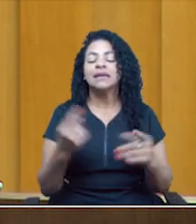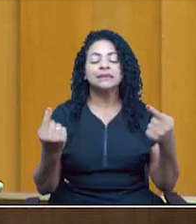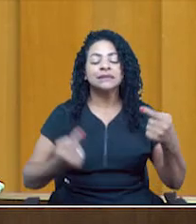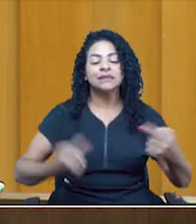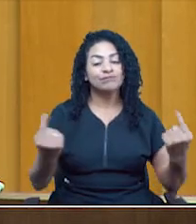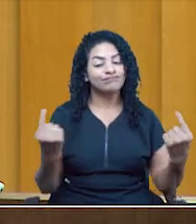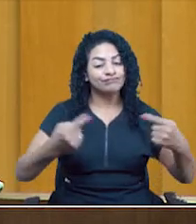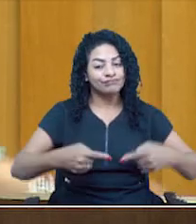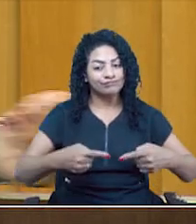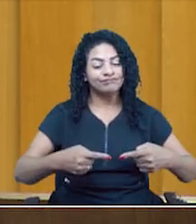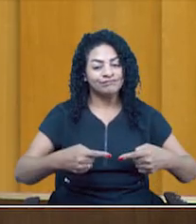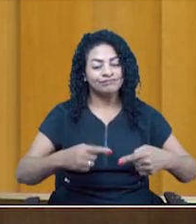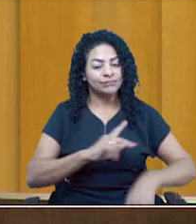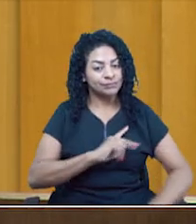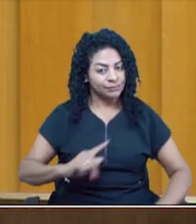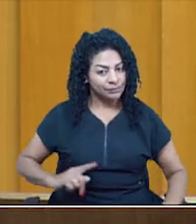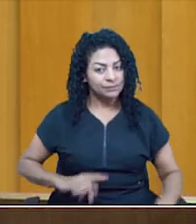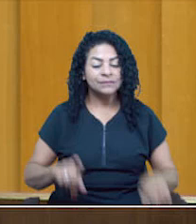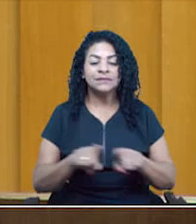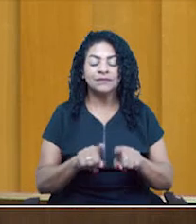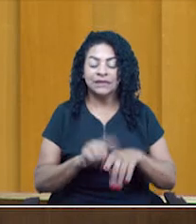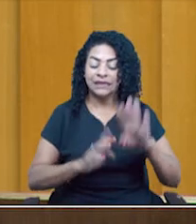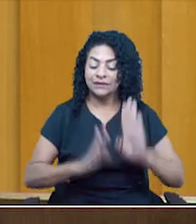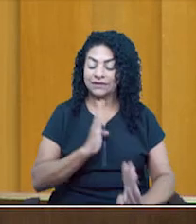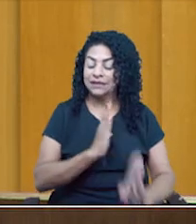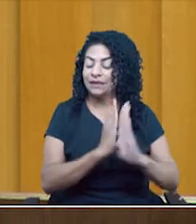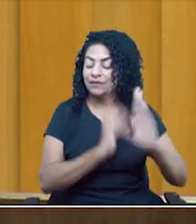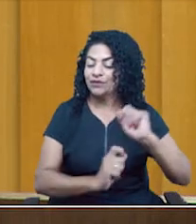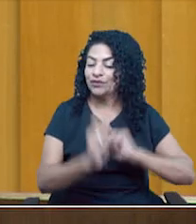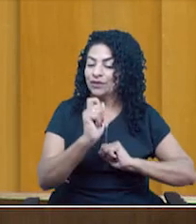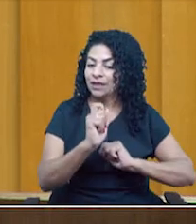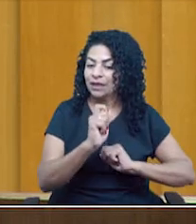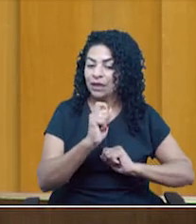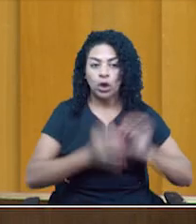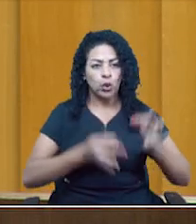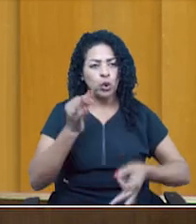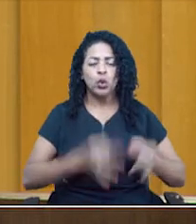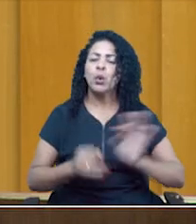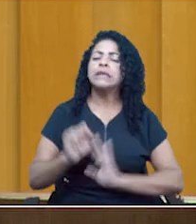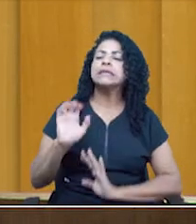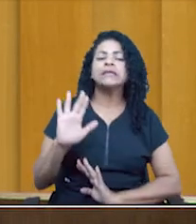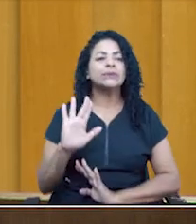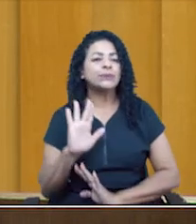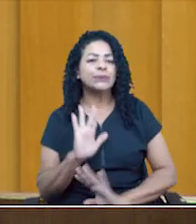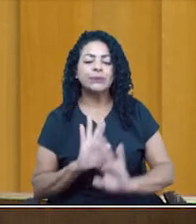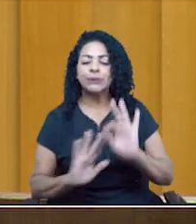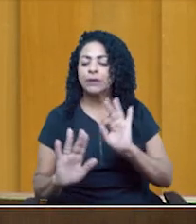implementadas. Que, de repente, um juiz se manifesta negativamente ou